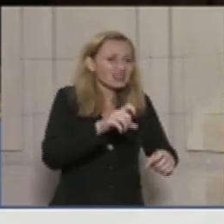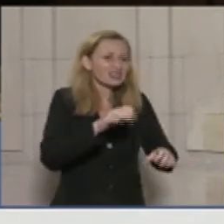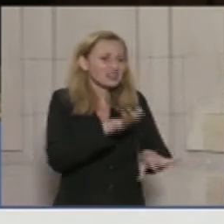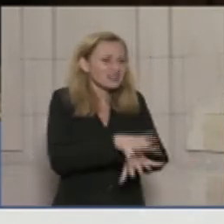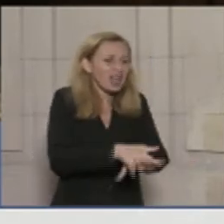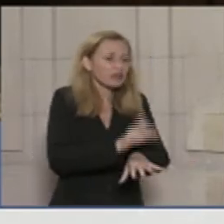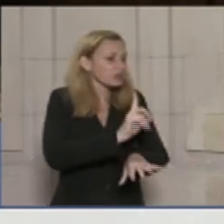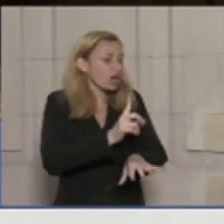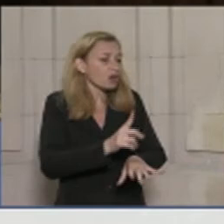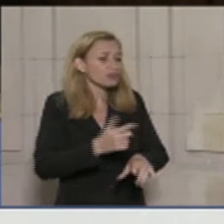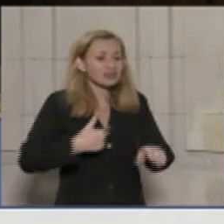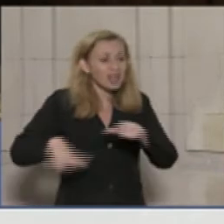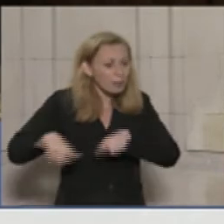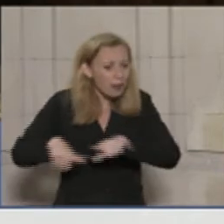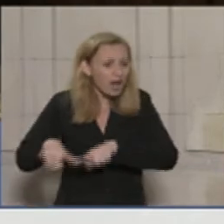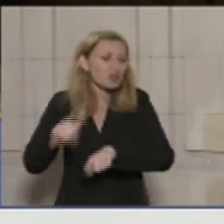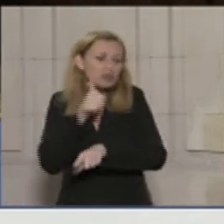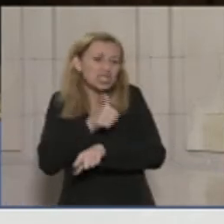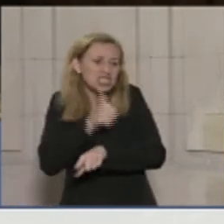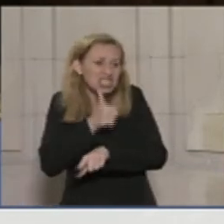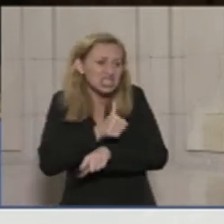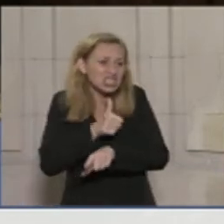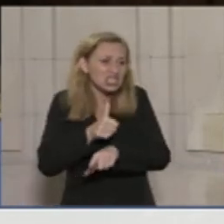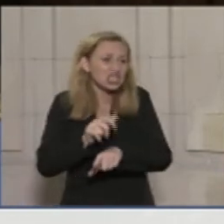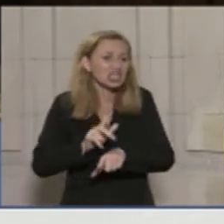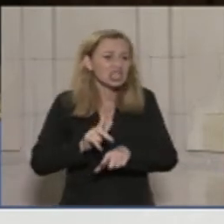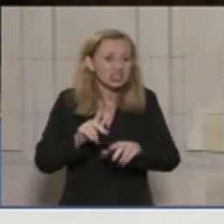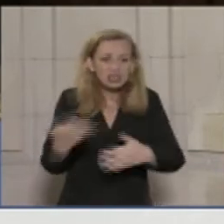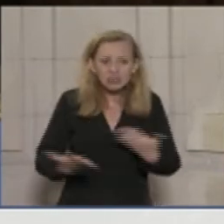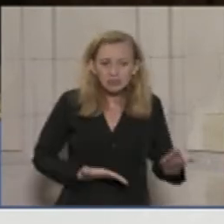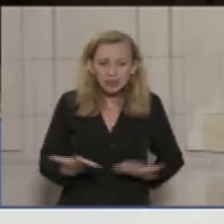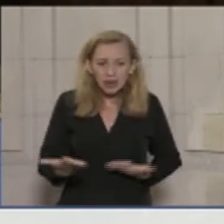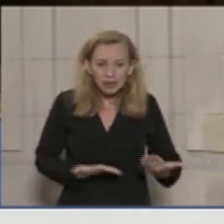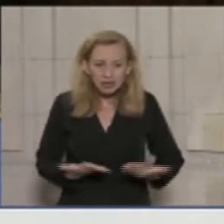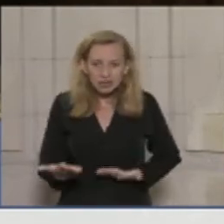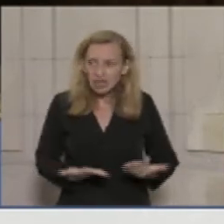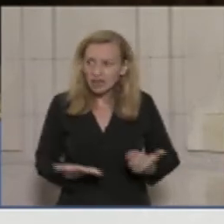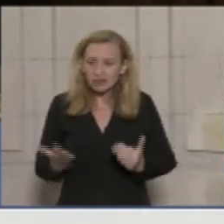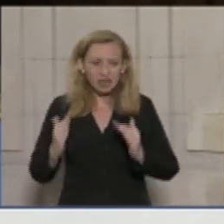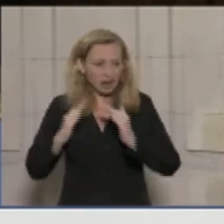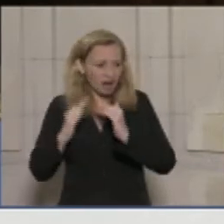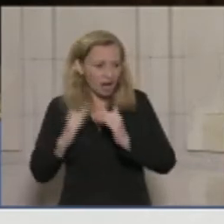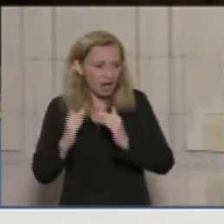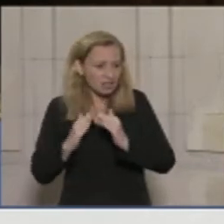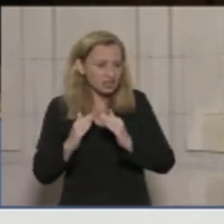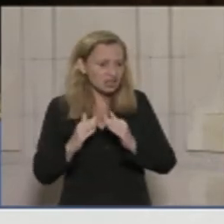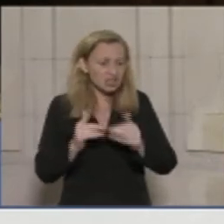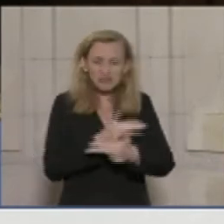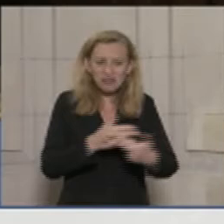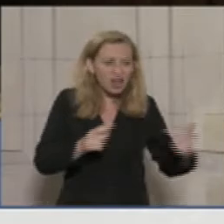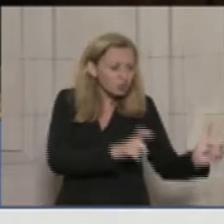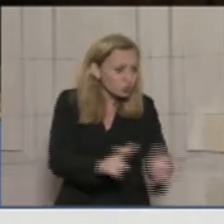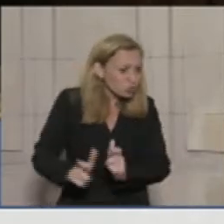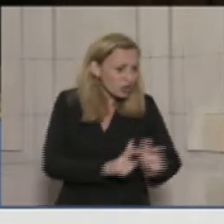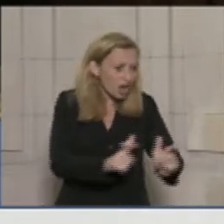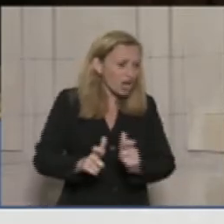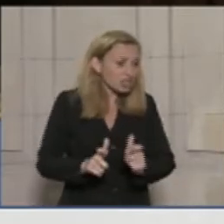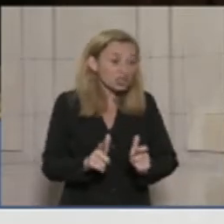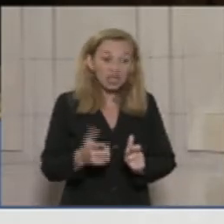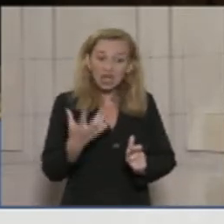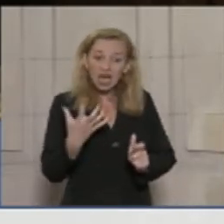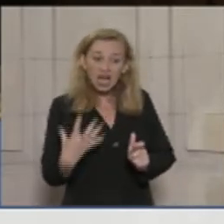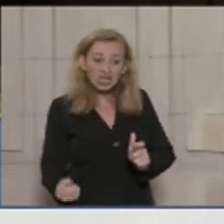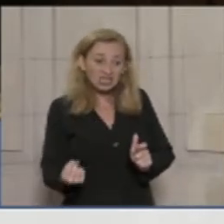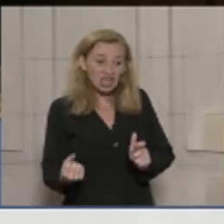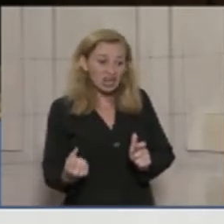mesmo em si, meninas que ainda trabalham como empregadas domésticas em diversos espaços e que não recebem